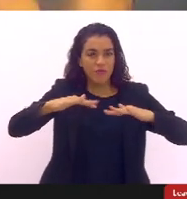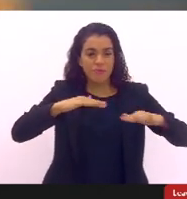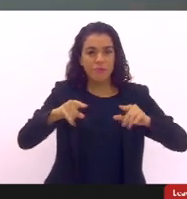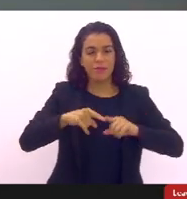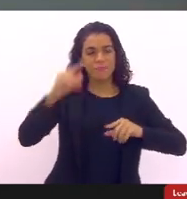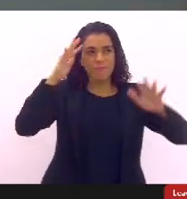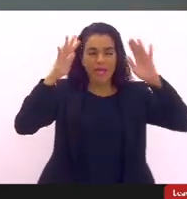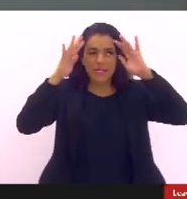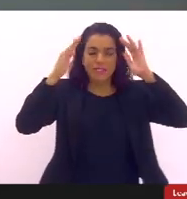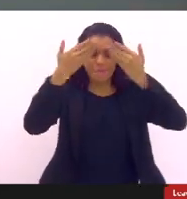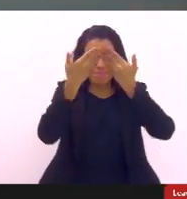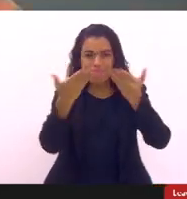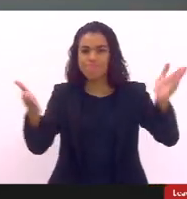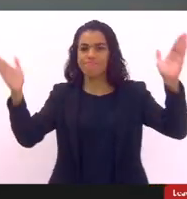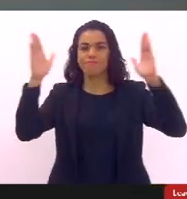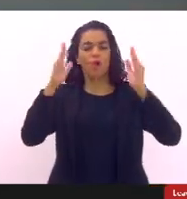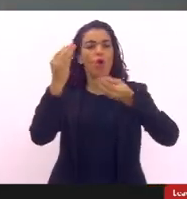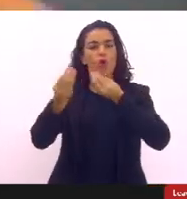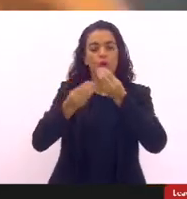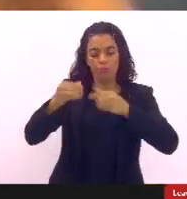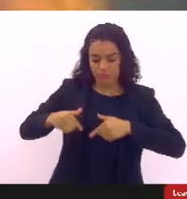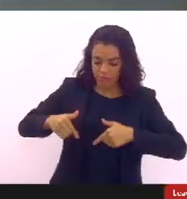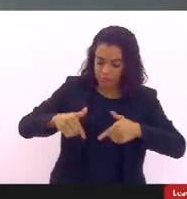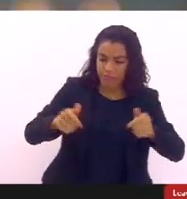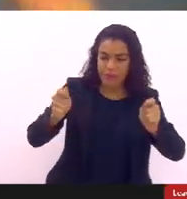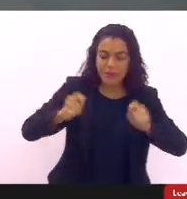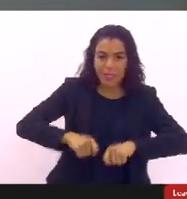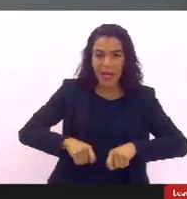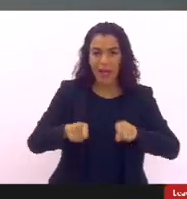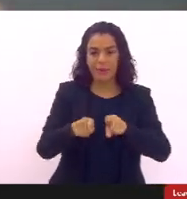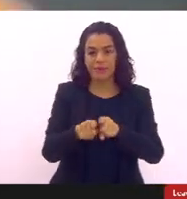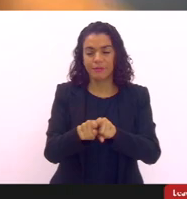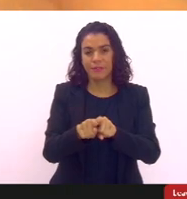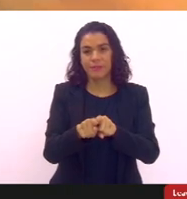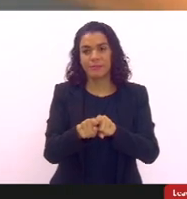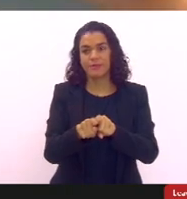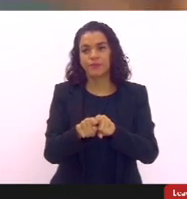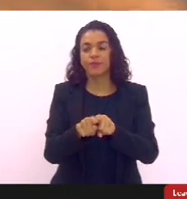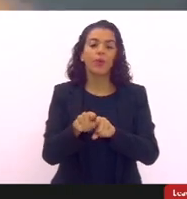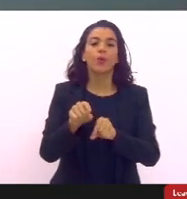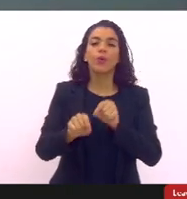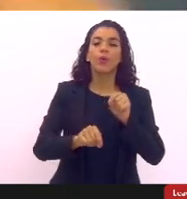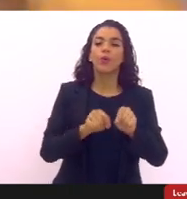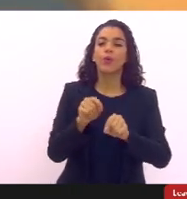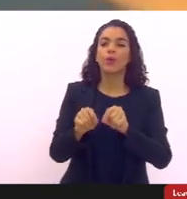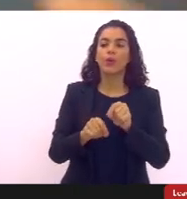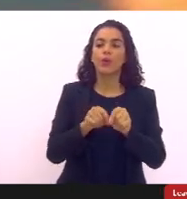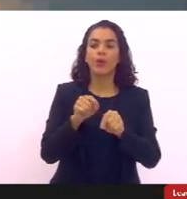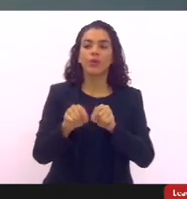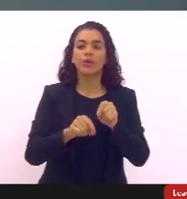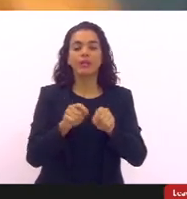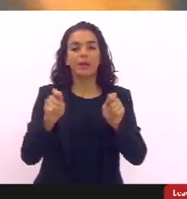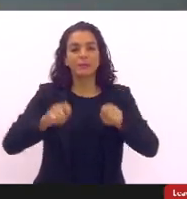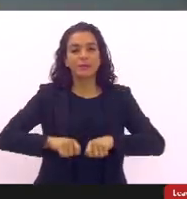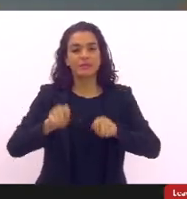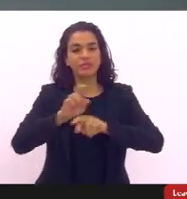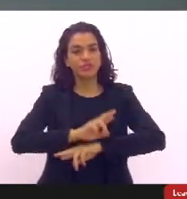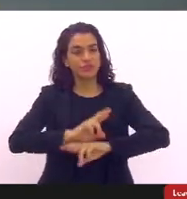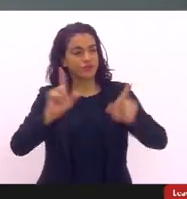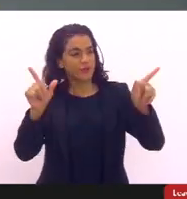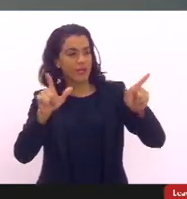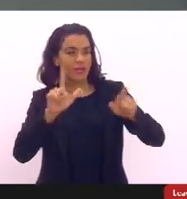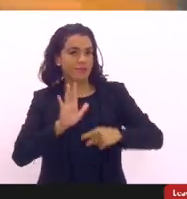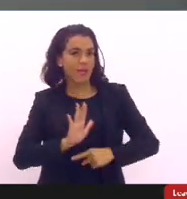ampla o que, que pode ser feito, o que, que vai ter mais efeito, o que, que pode ser diferente, que pode causar